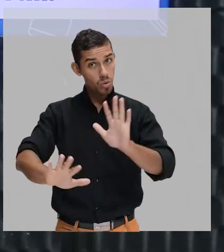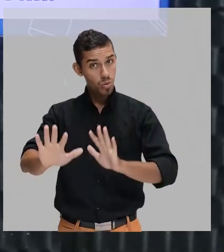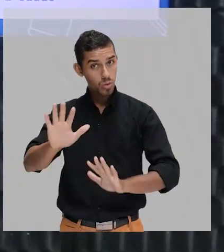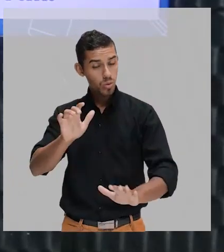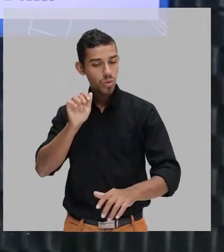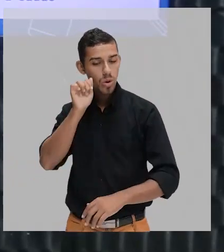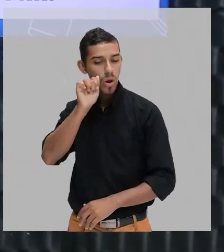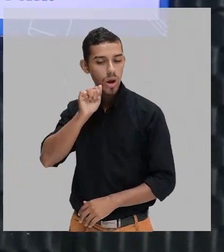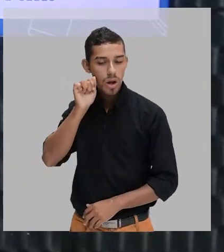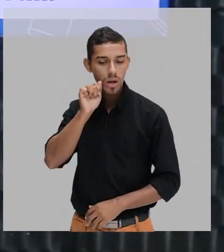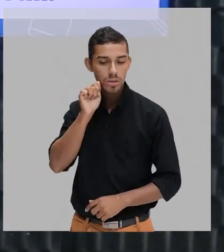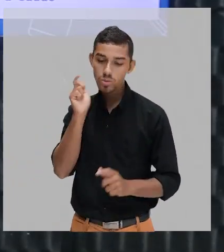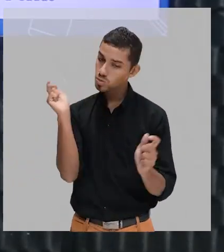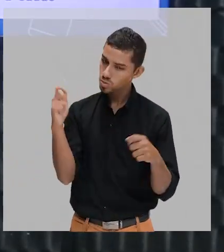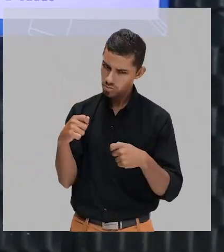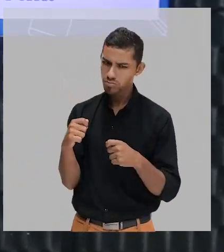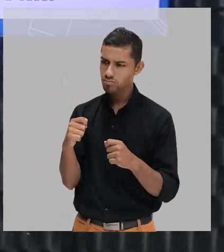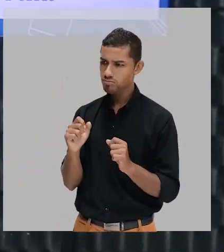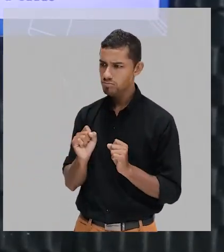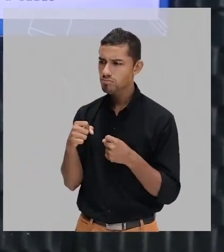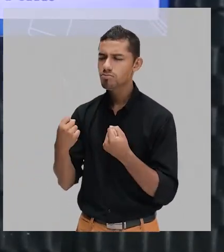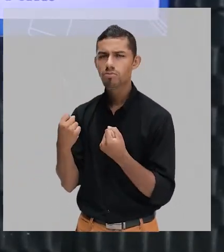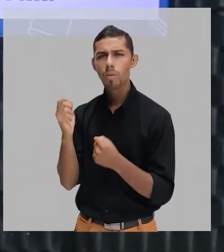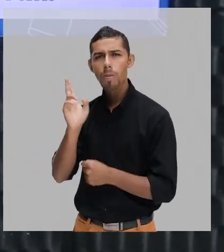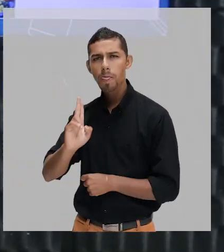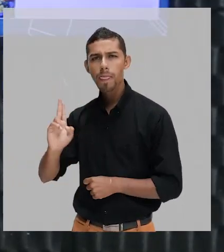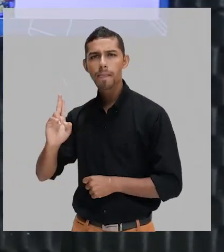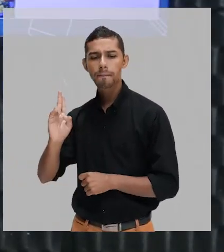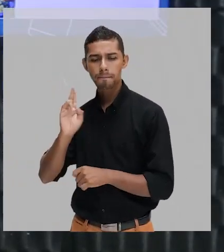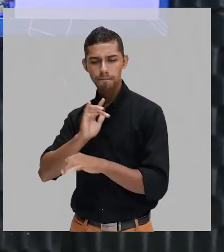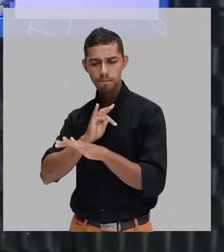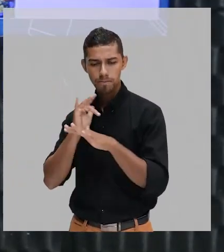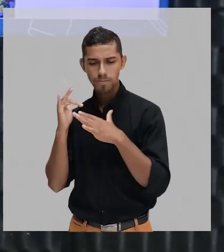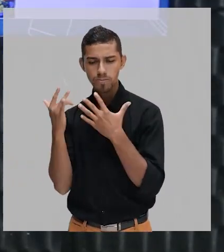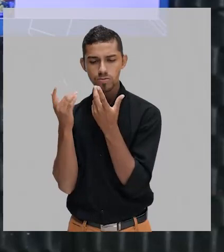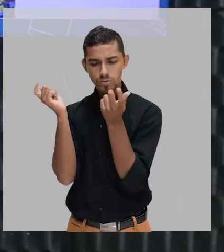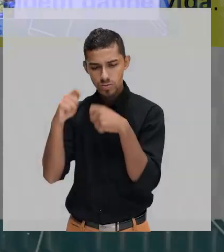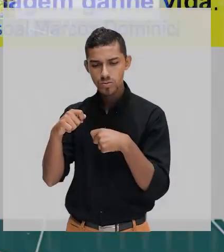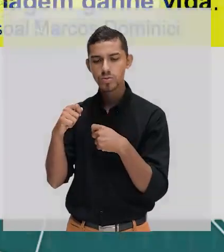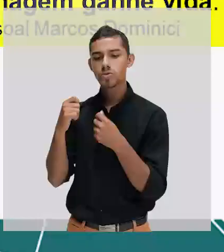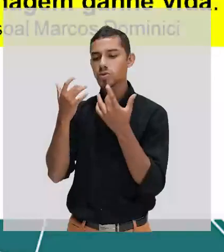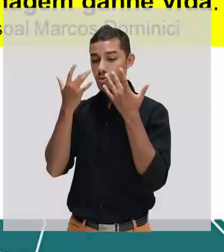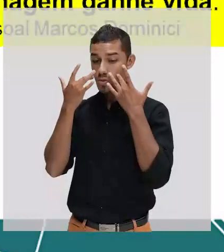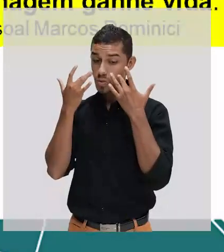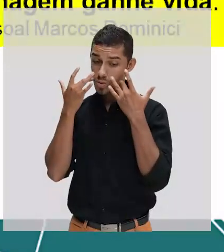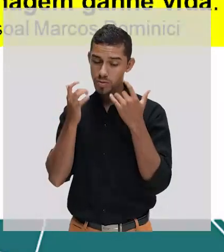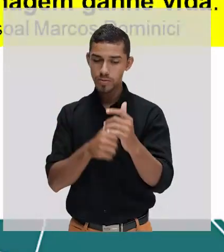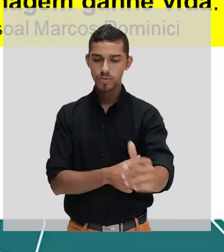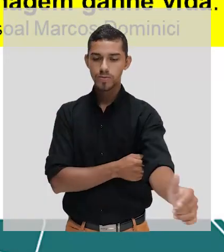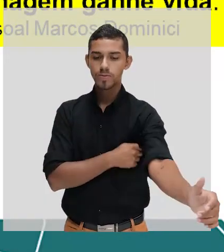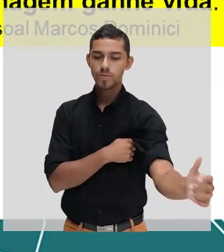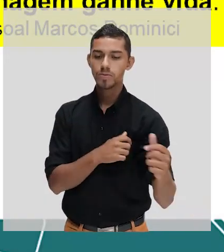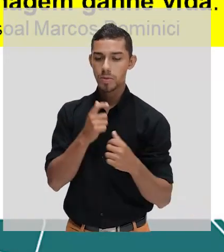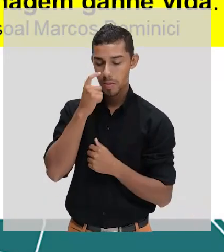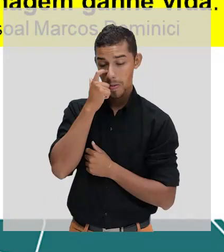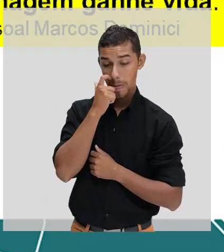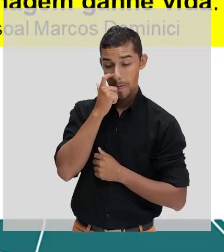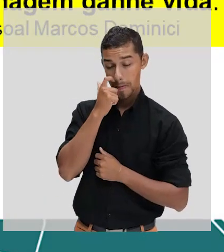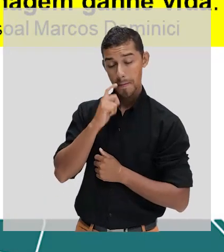ator, porque é uma das ferramentas dele, é um dos materiais de teatro. Bom, o uso inadequado ou excessivo da voz pode